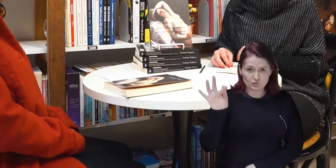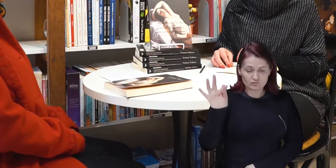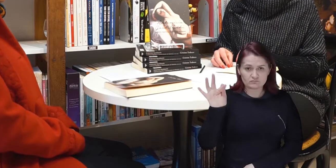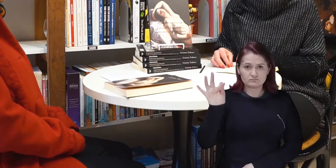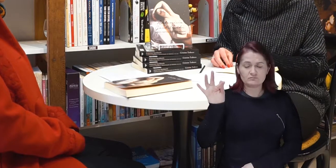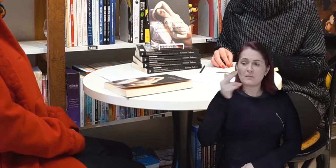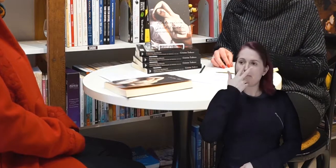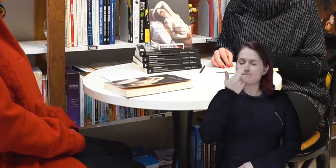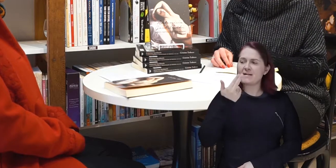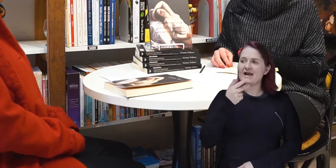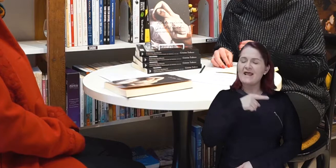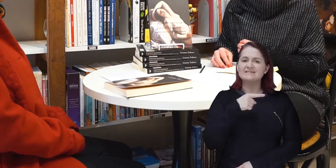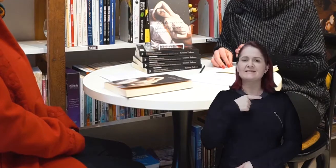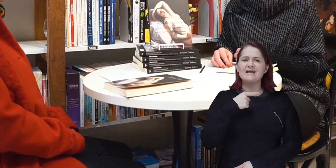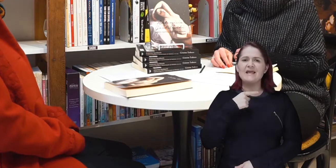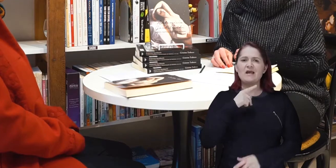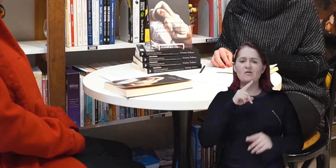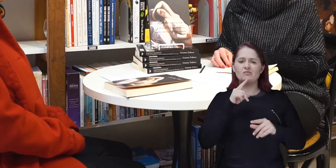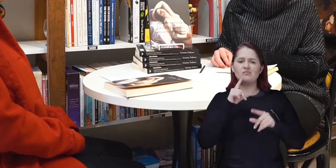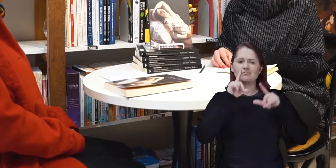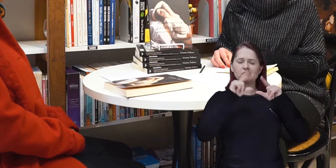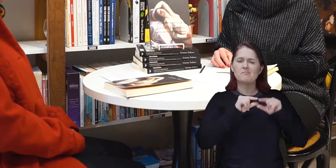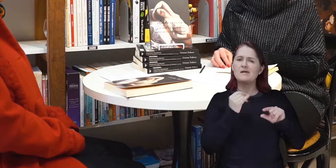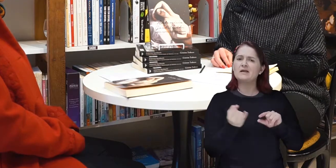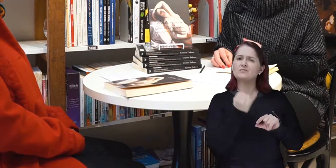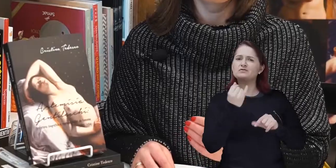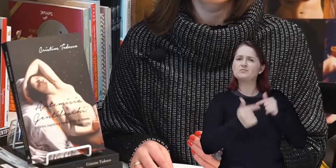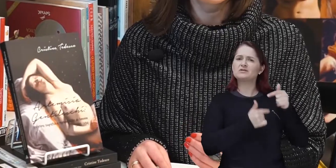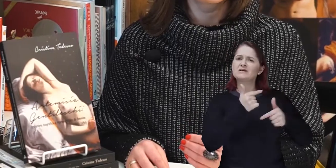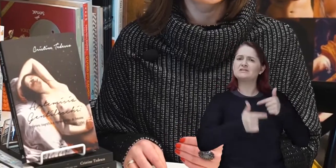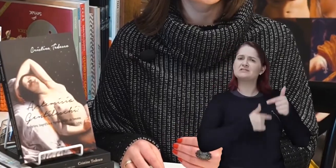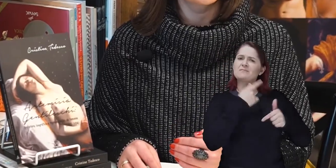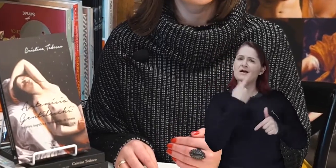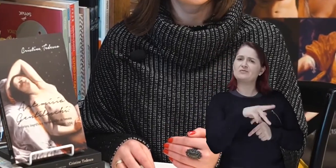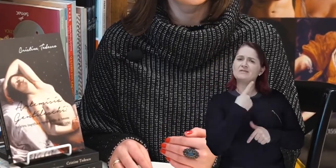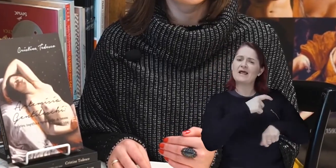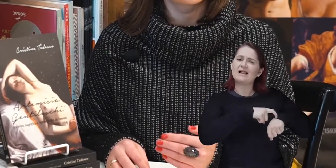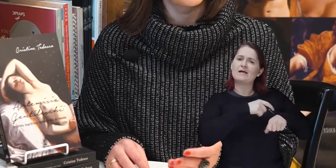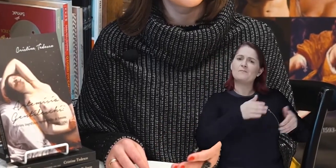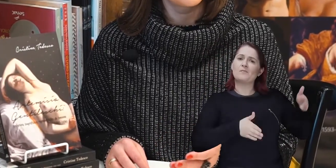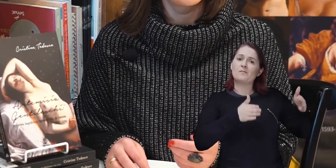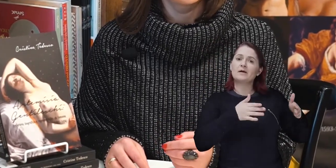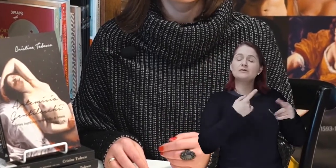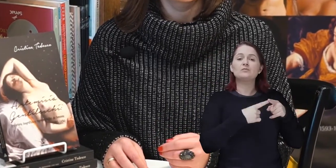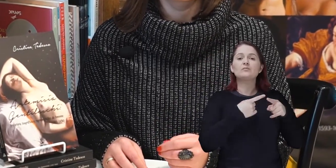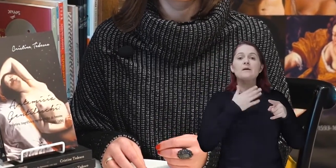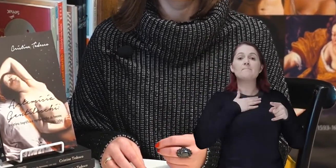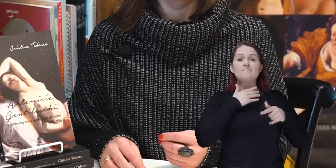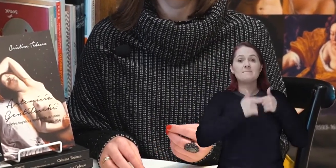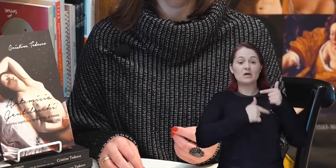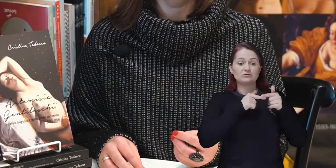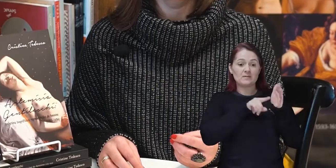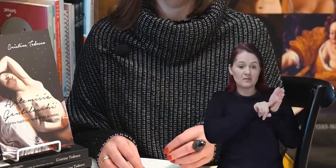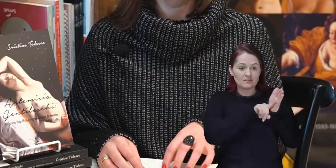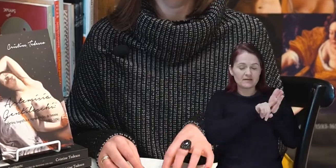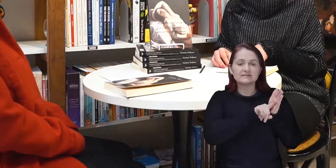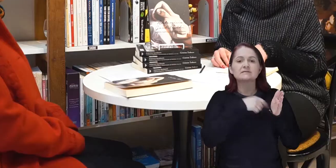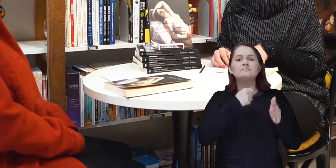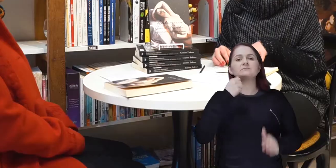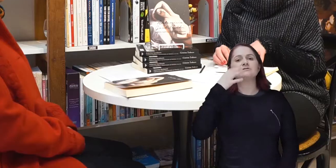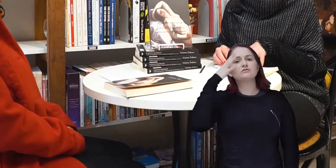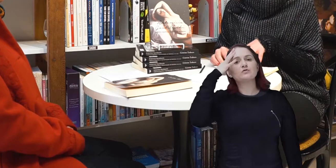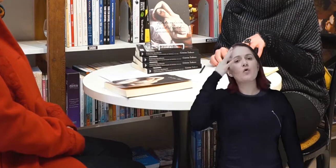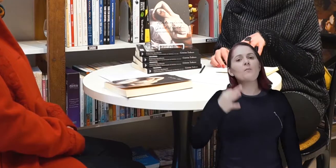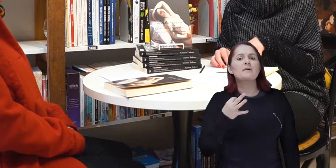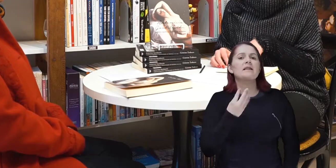digo que ela foi uma artista à frente do seu tempo, eu até reduzo a importância dela, tendo em vista que eu preciso